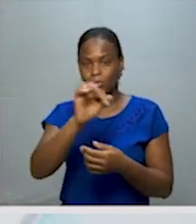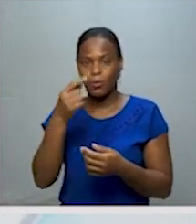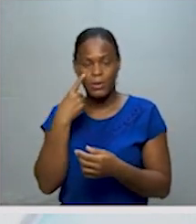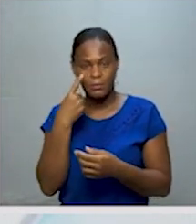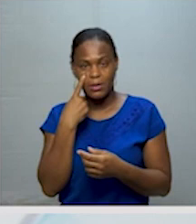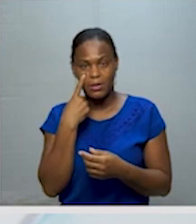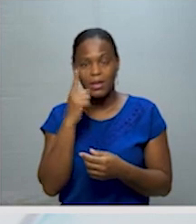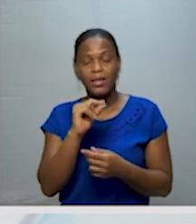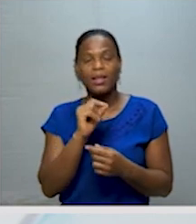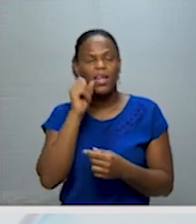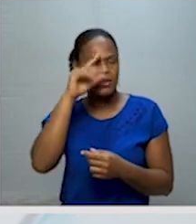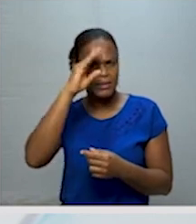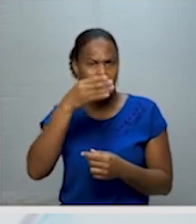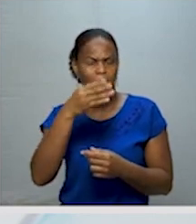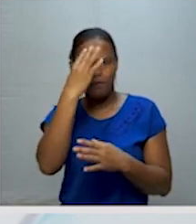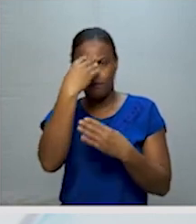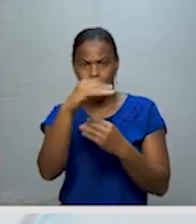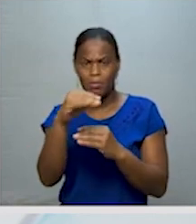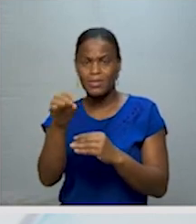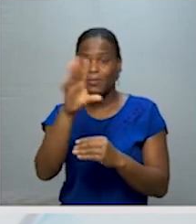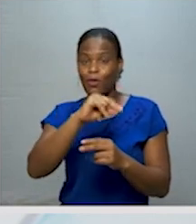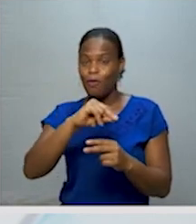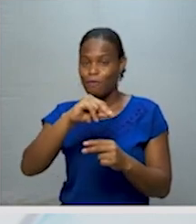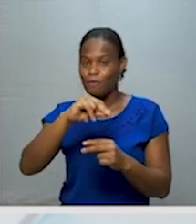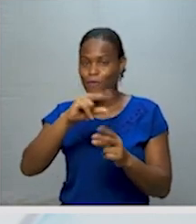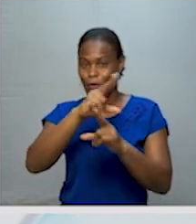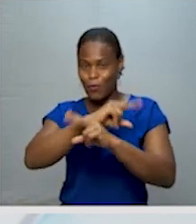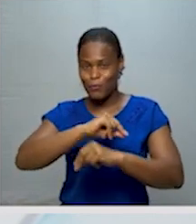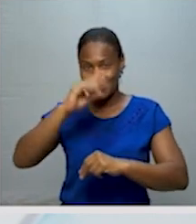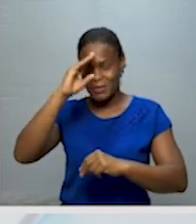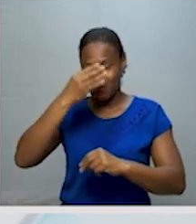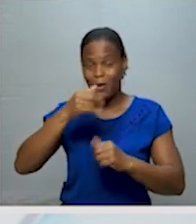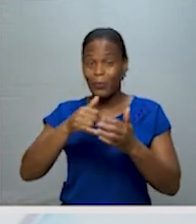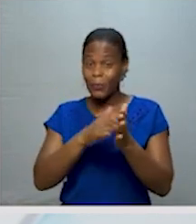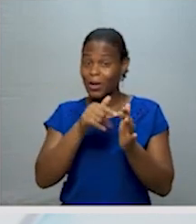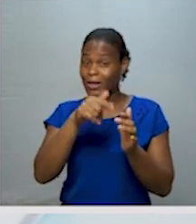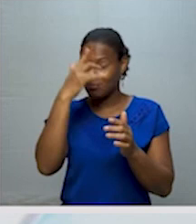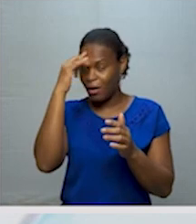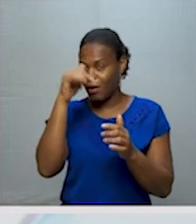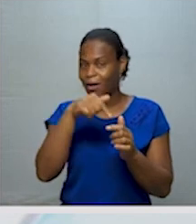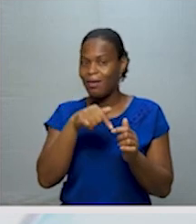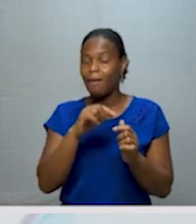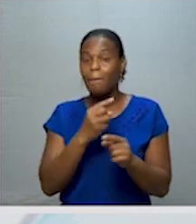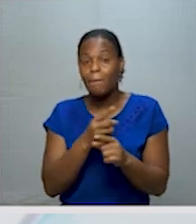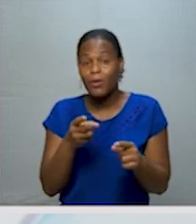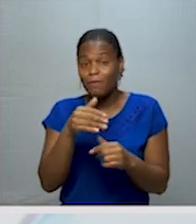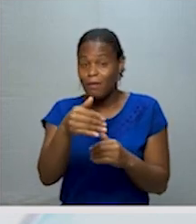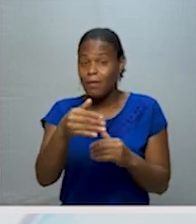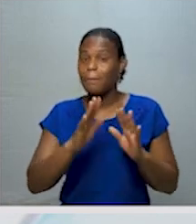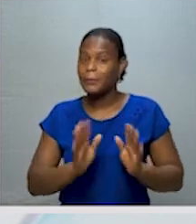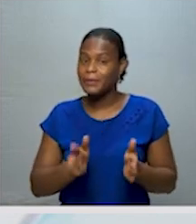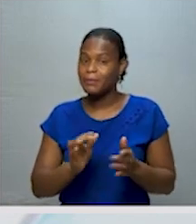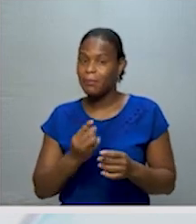vosso conhecimento e, quiçá, a formação de novos saberes. Tenham tudo isso em nota e devida conta, porque